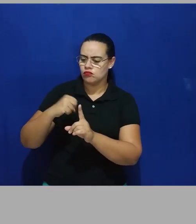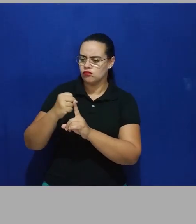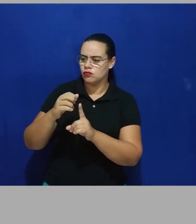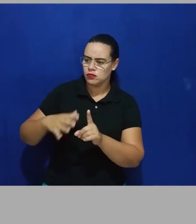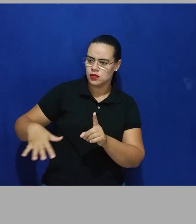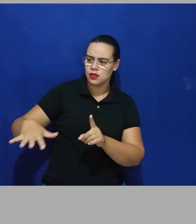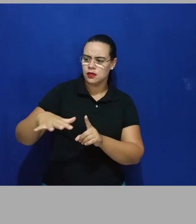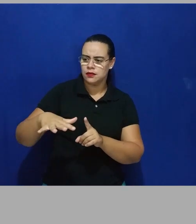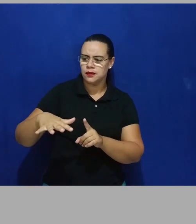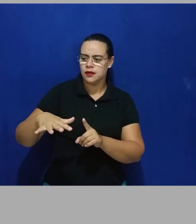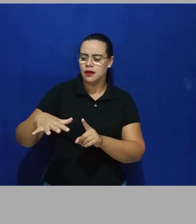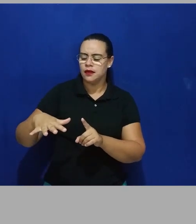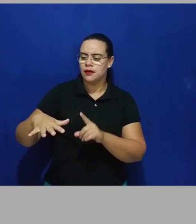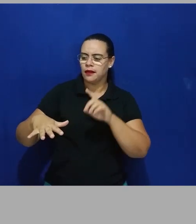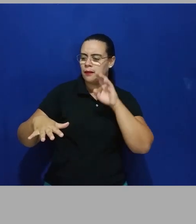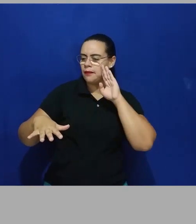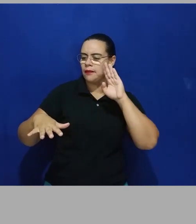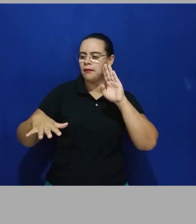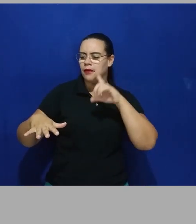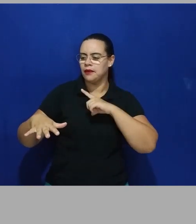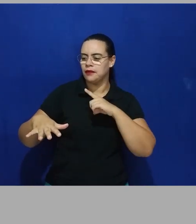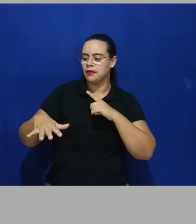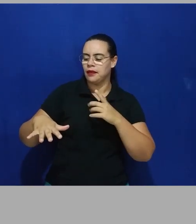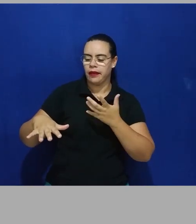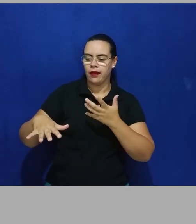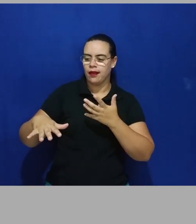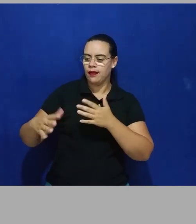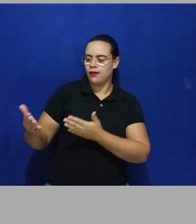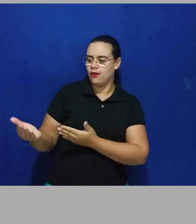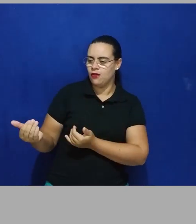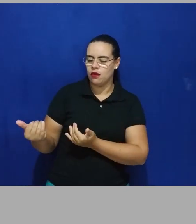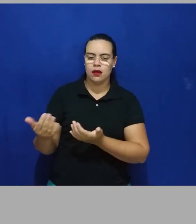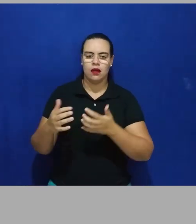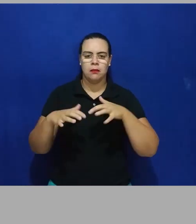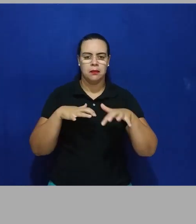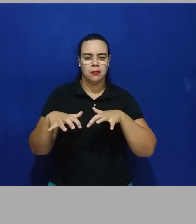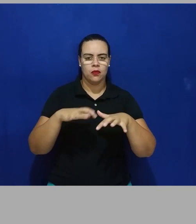Numa sociedade que prima pela juventude, pelas